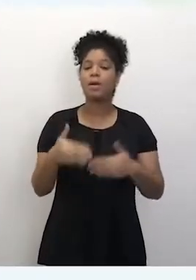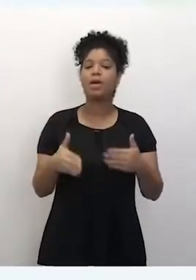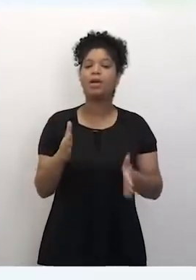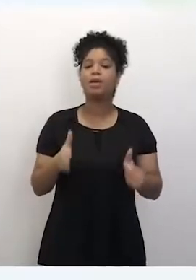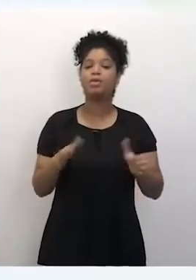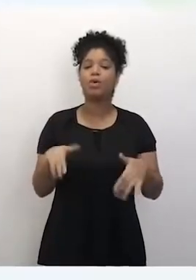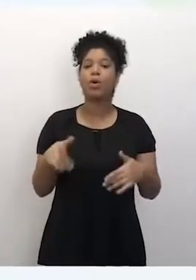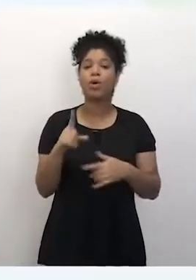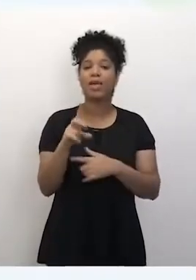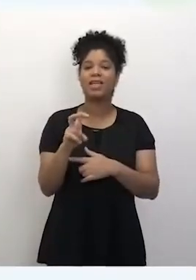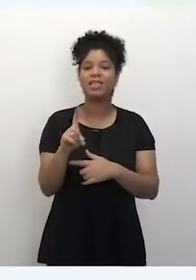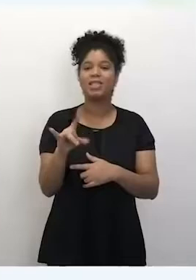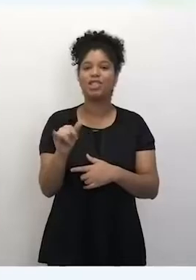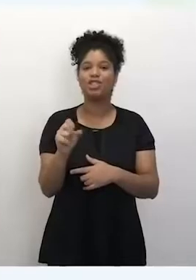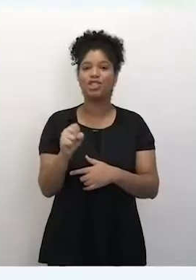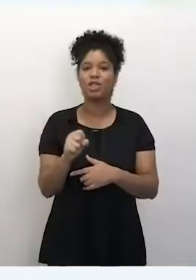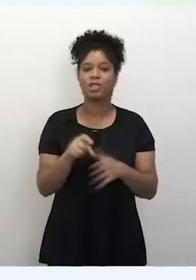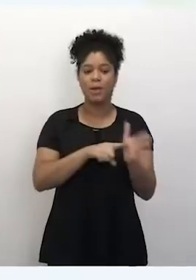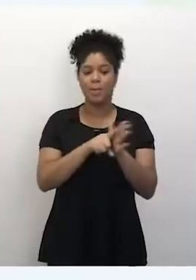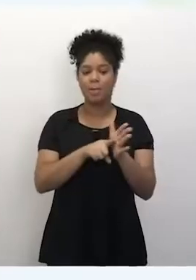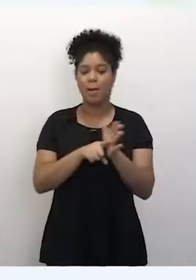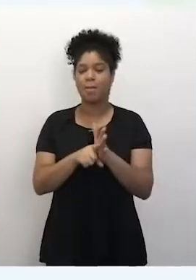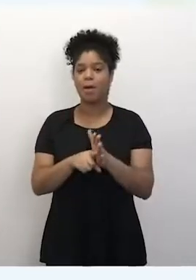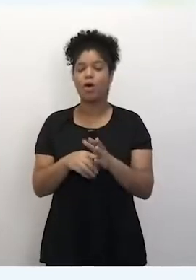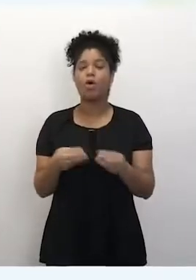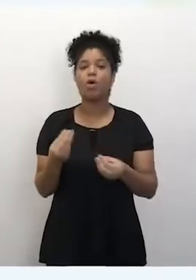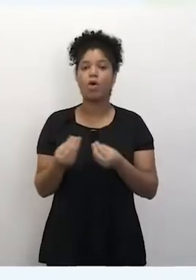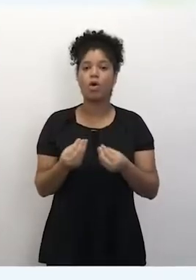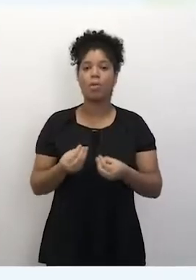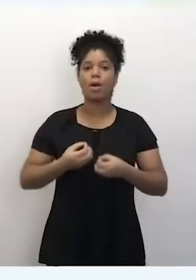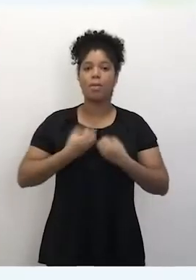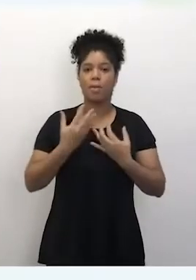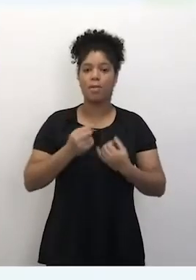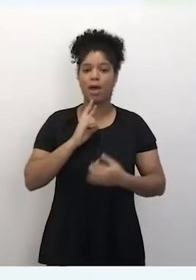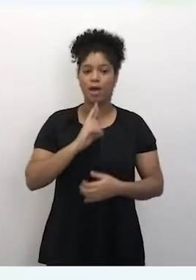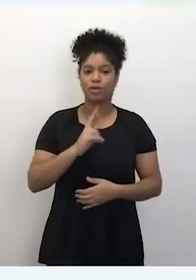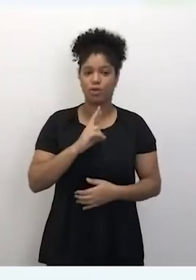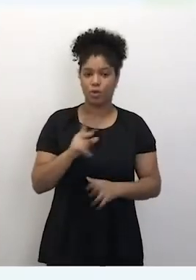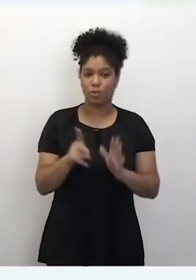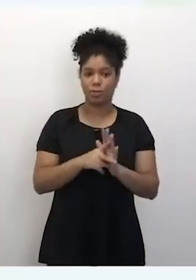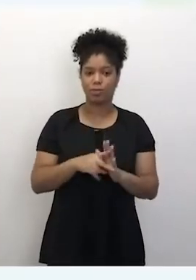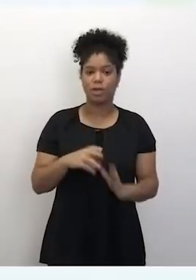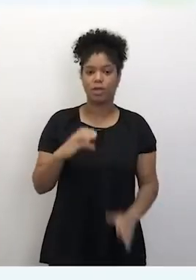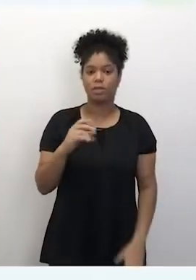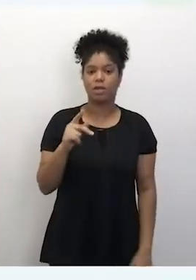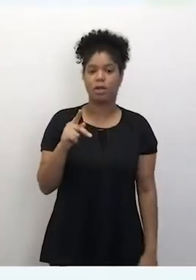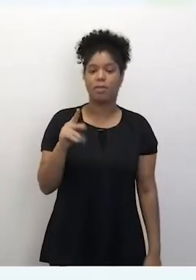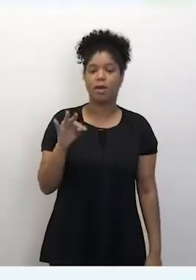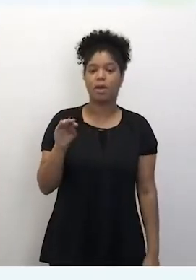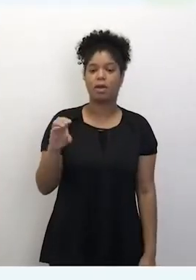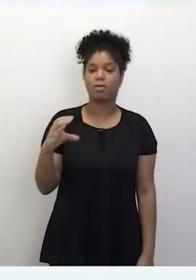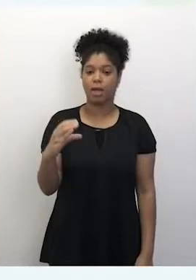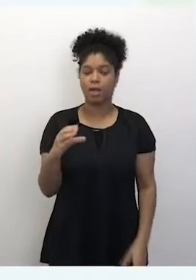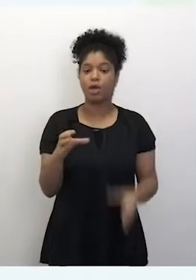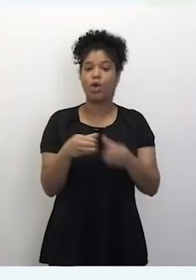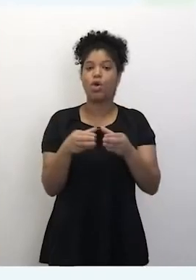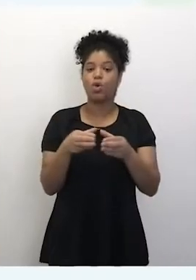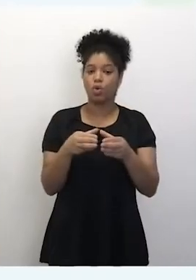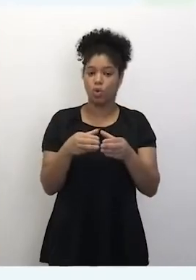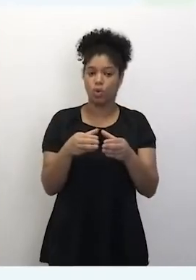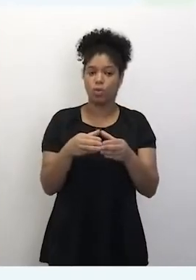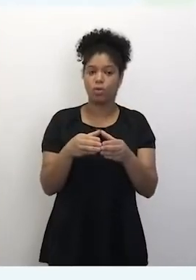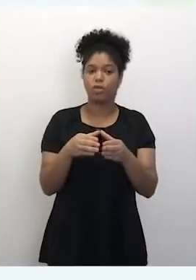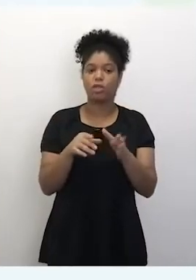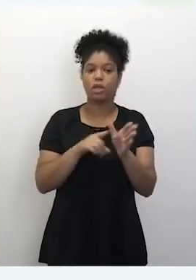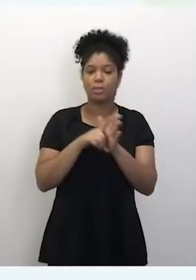é realizada usando apenas os resultados do modelo de previsão. O CPTEC, através do grupo de previsão